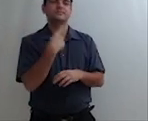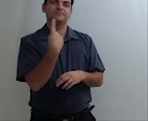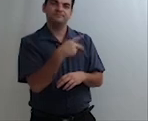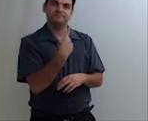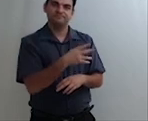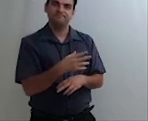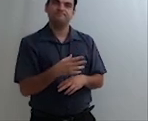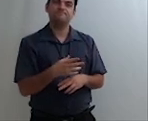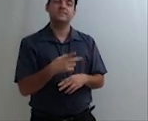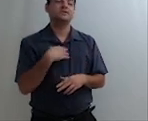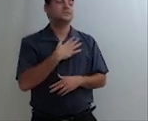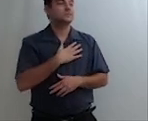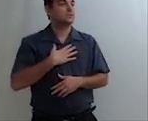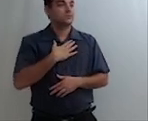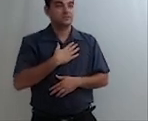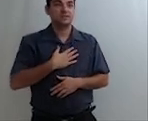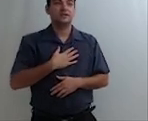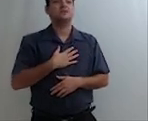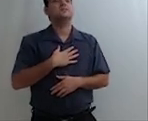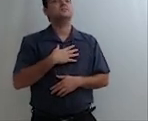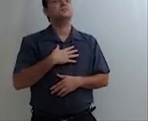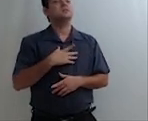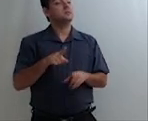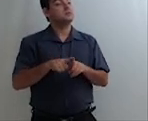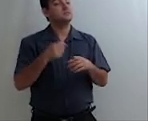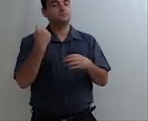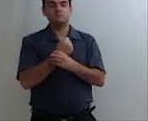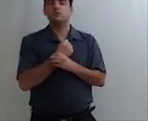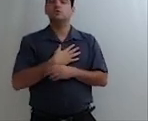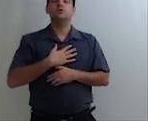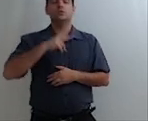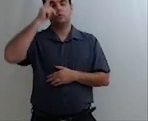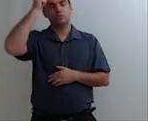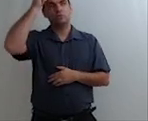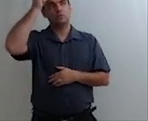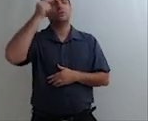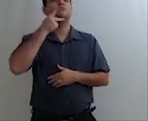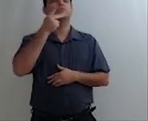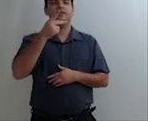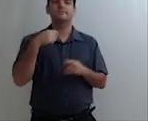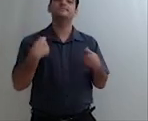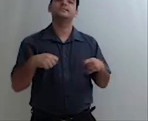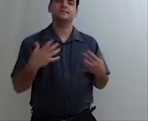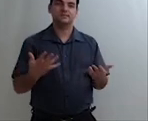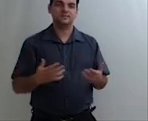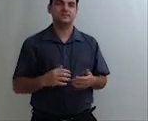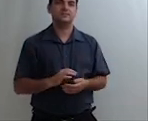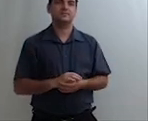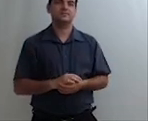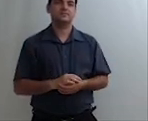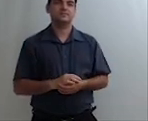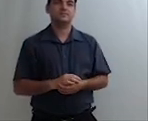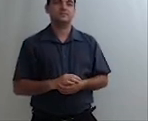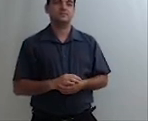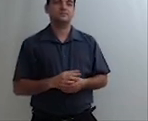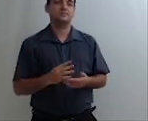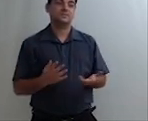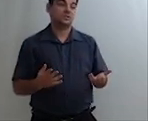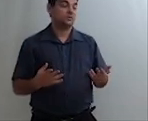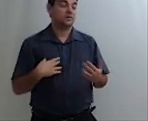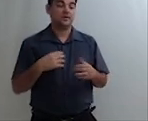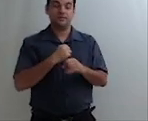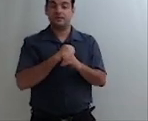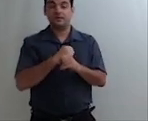tranquilidade necessária para que possam esclarecê-los sem que se sintam ameaçadas e coagidas